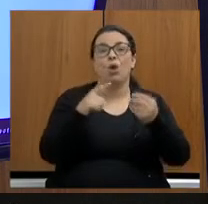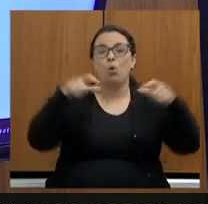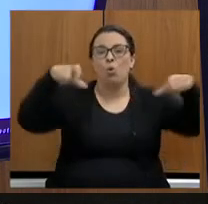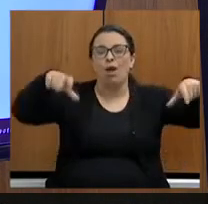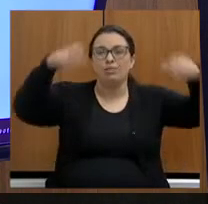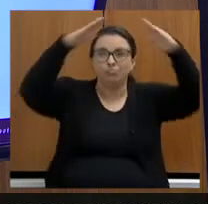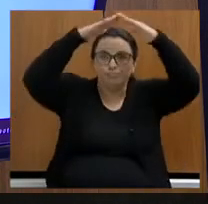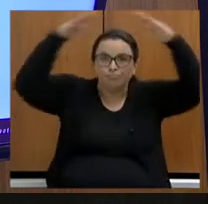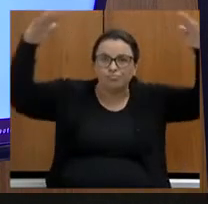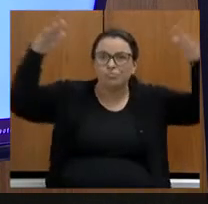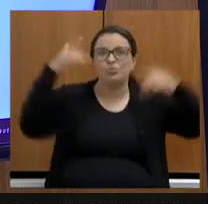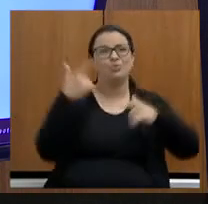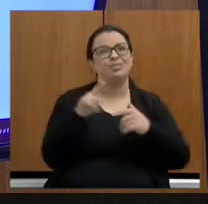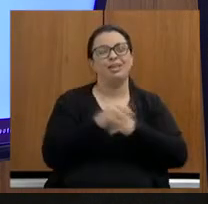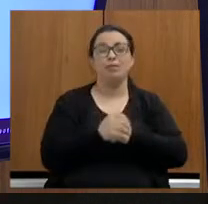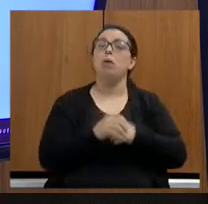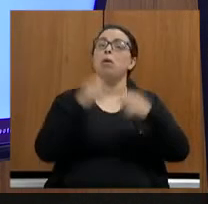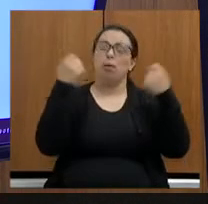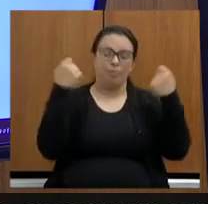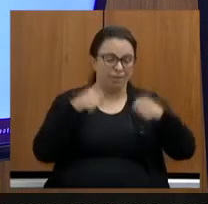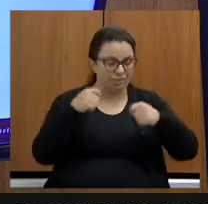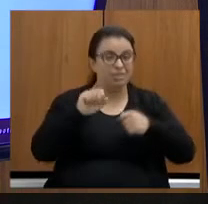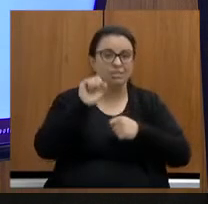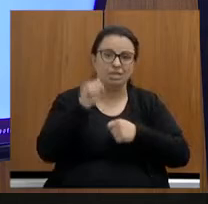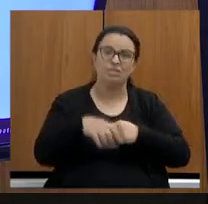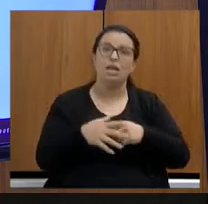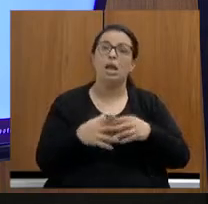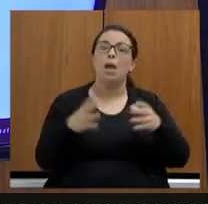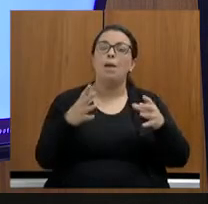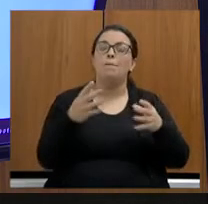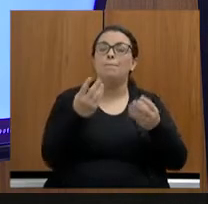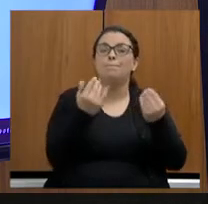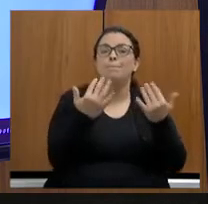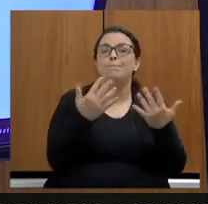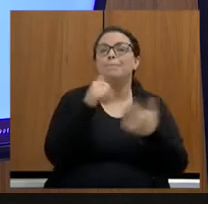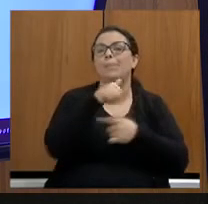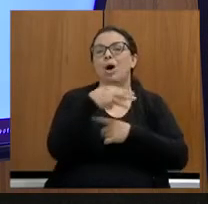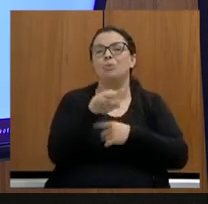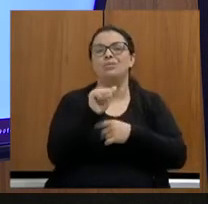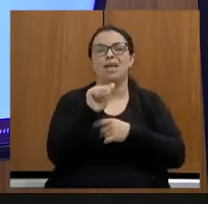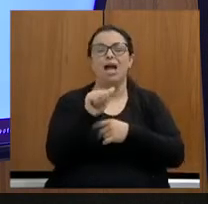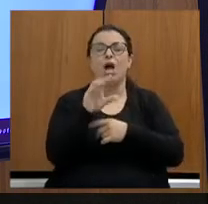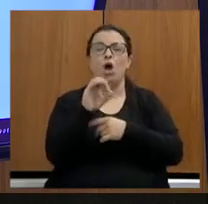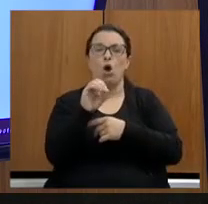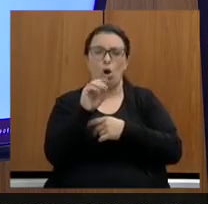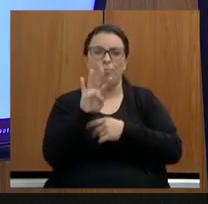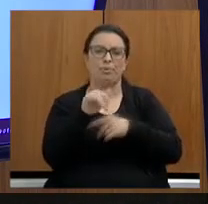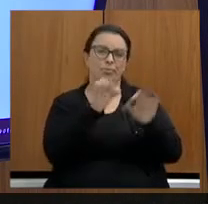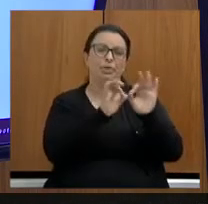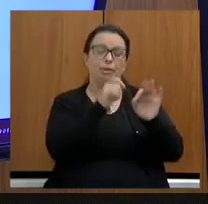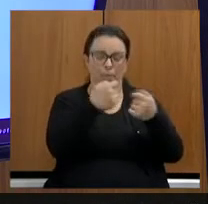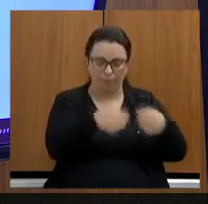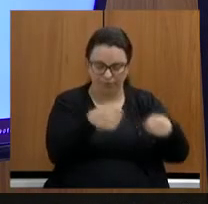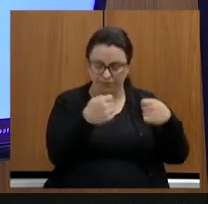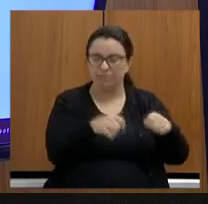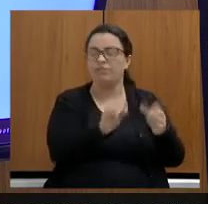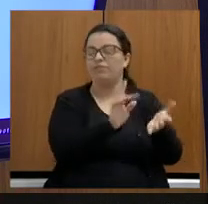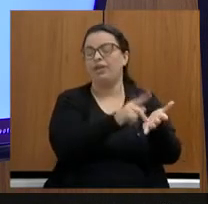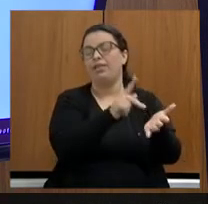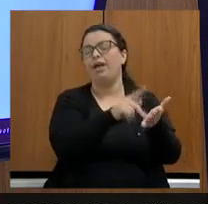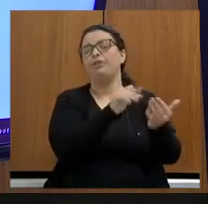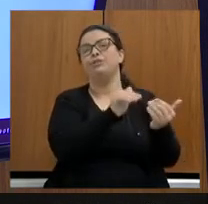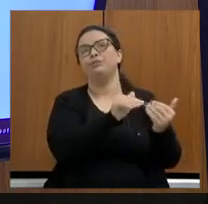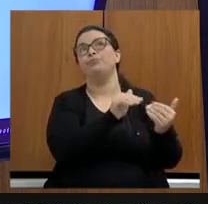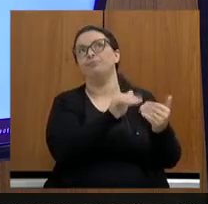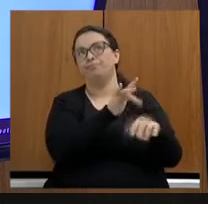Obra mesmo sido de muito muita muita gente colocando uma obra mesmo 256 escolas não possuem